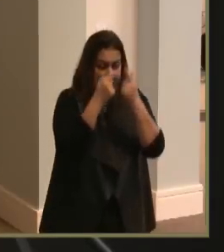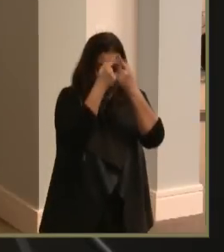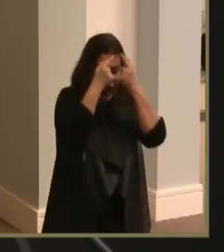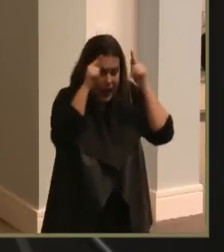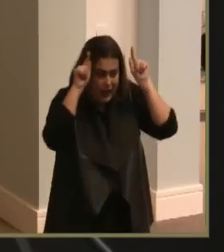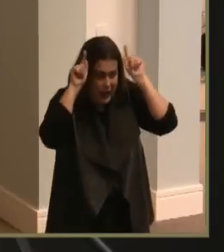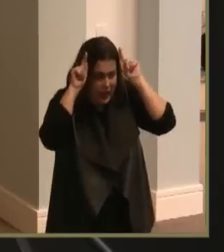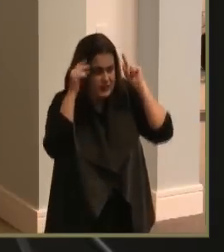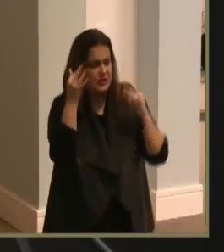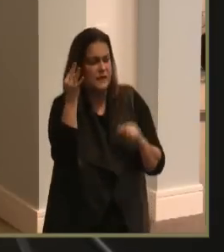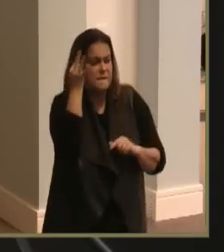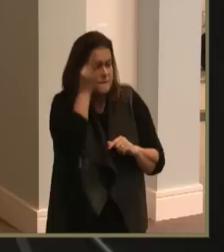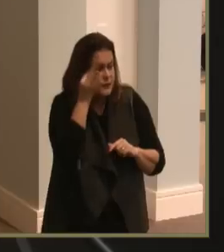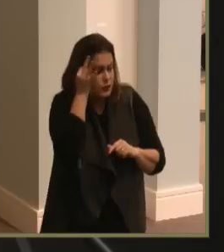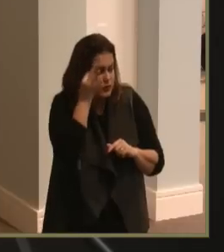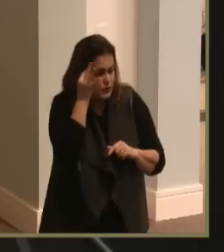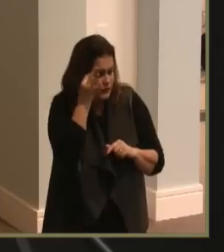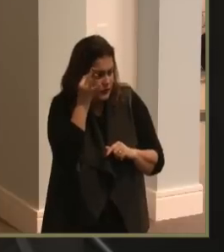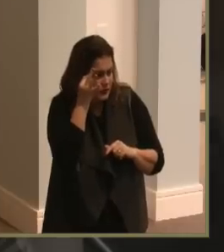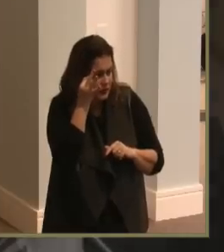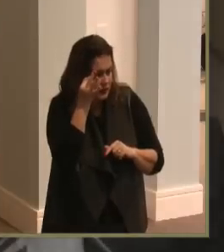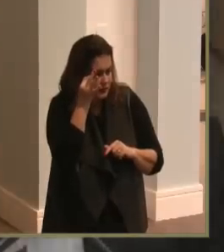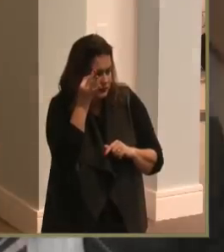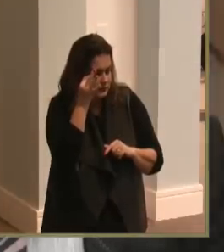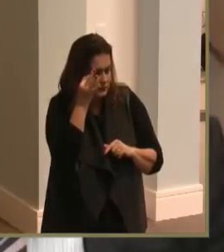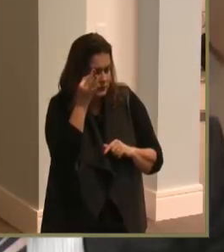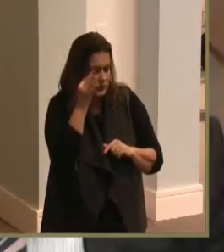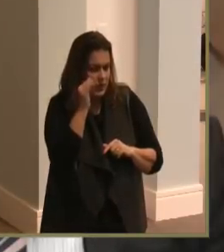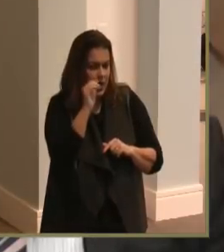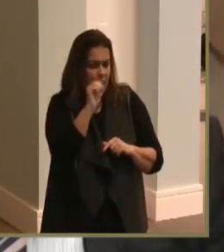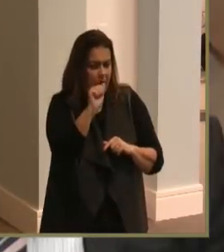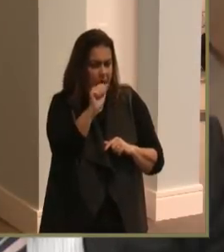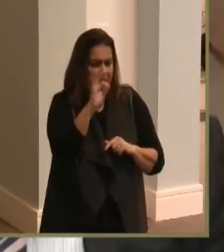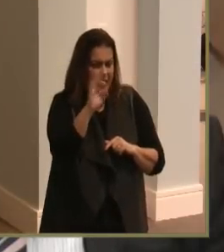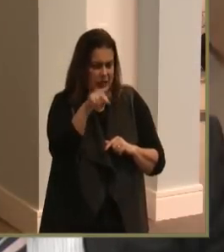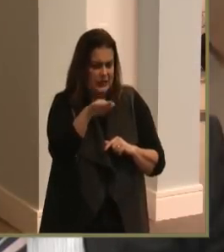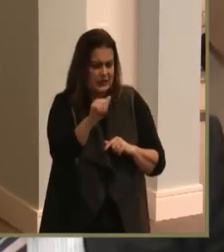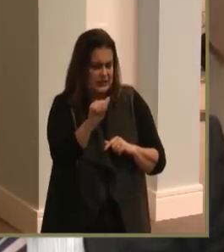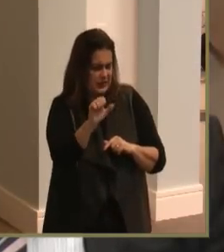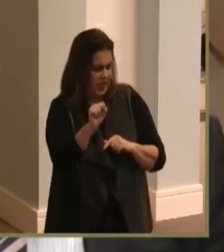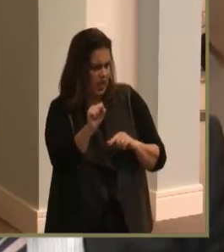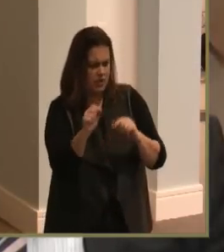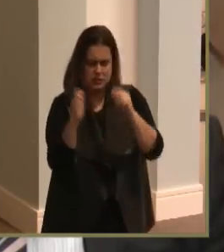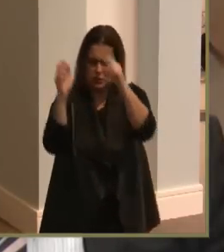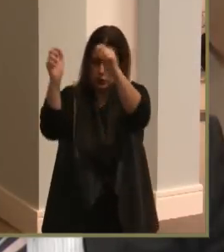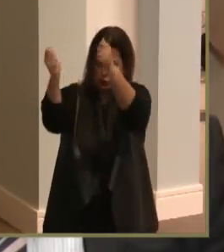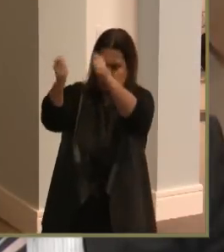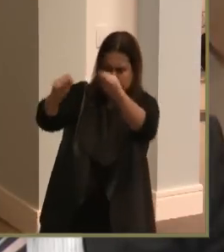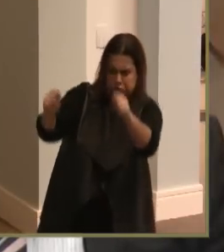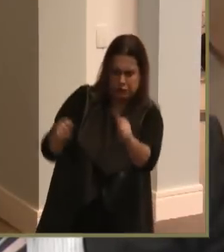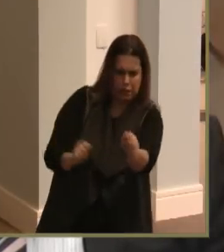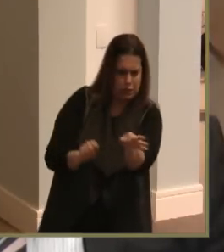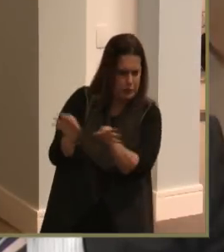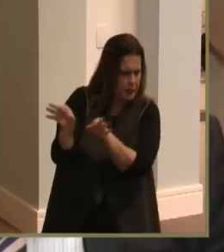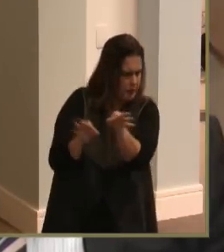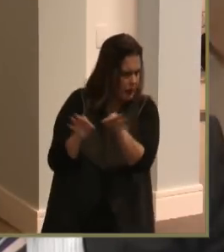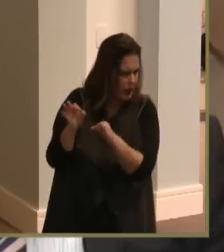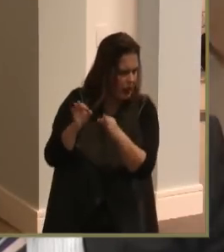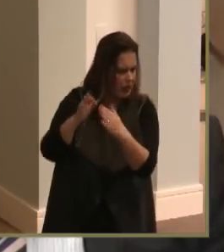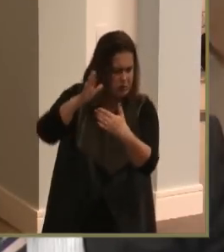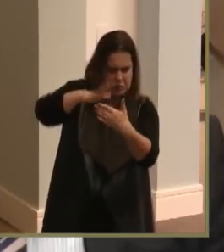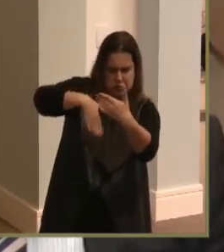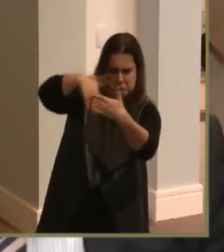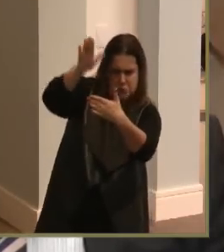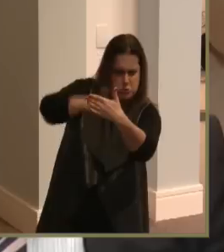filosofia. Atenas, belos templos, soberbas estátuas, produção literária, os dramas, as